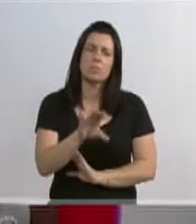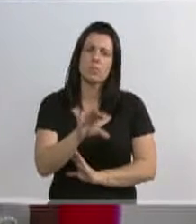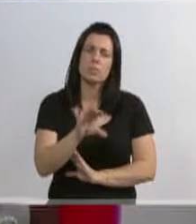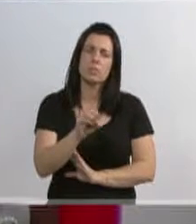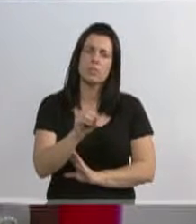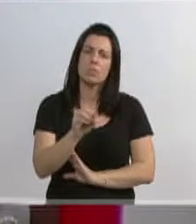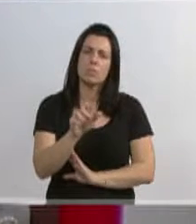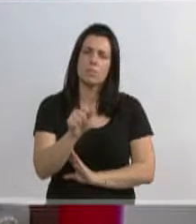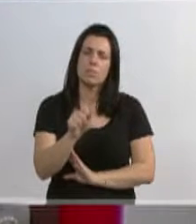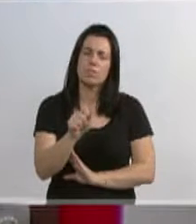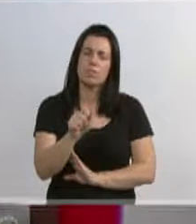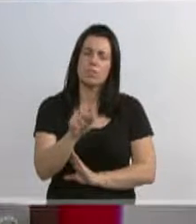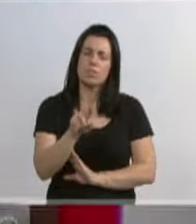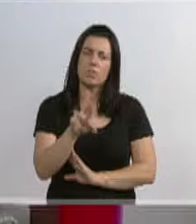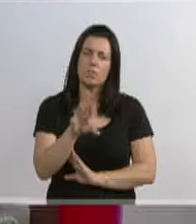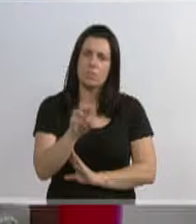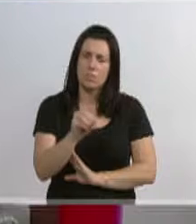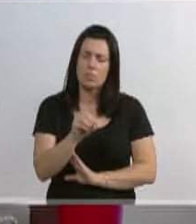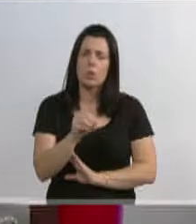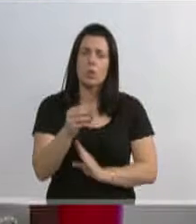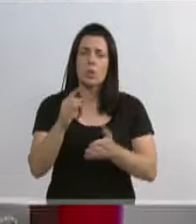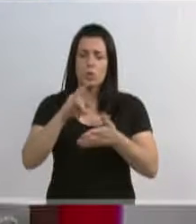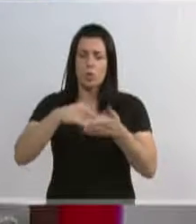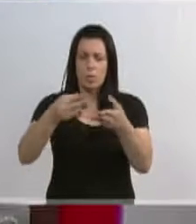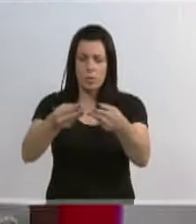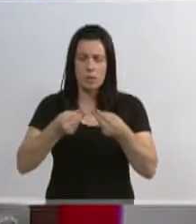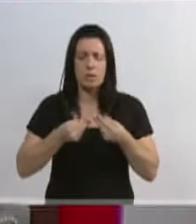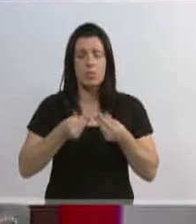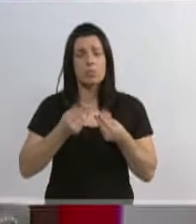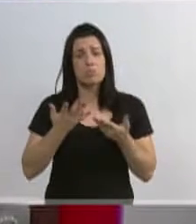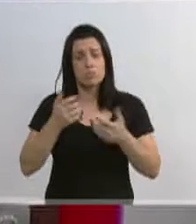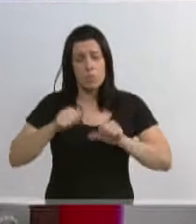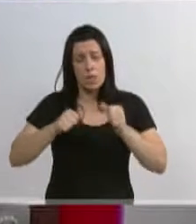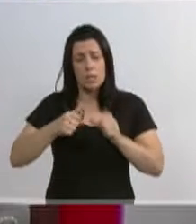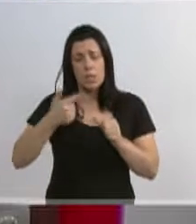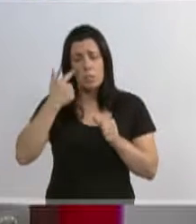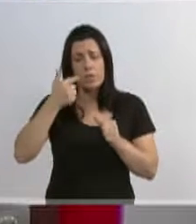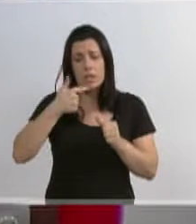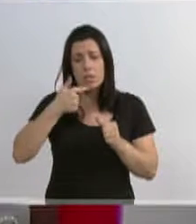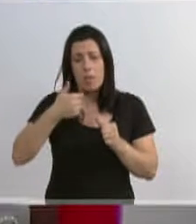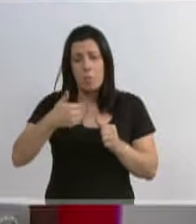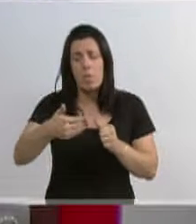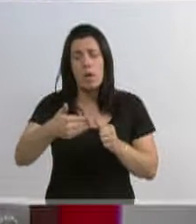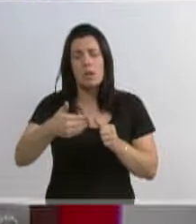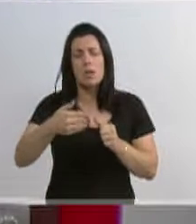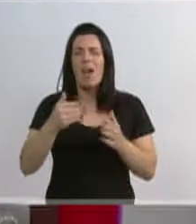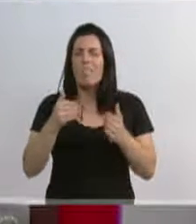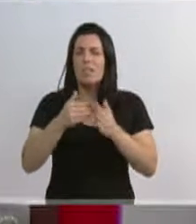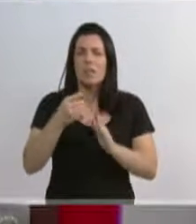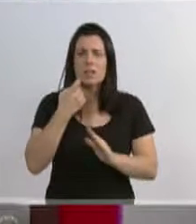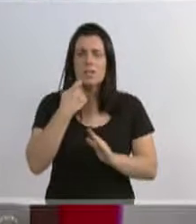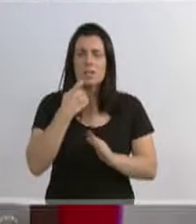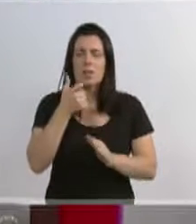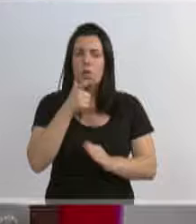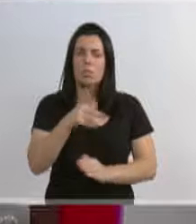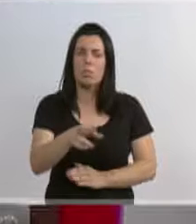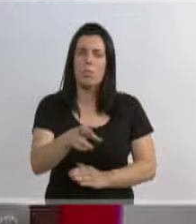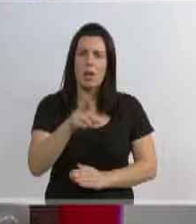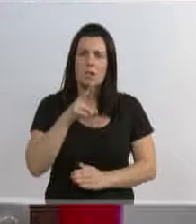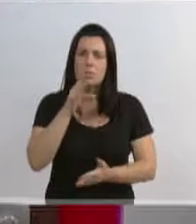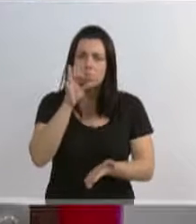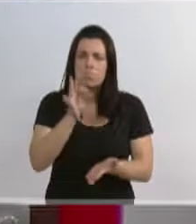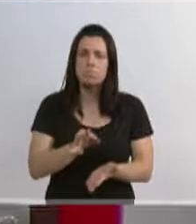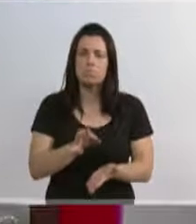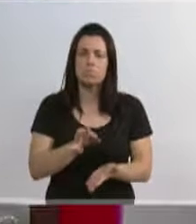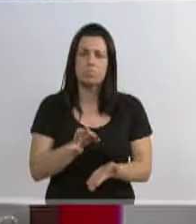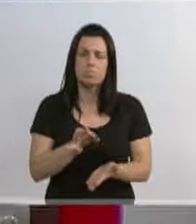recebeu esse documento e está analisando para que na semana, talvez até sexta ou semana que vem, possa dar uma resposta concreta